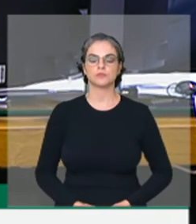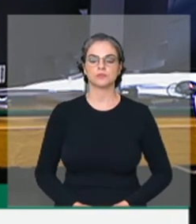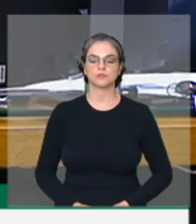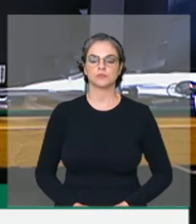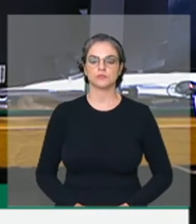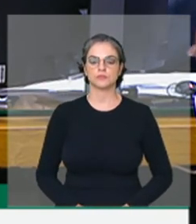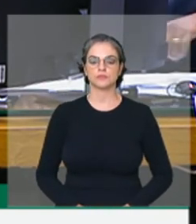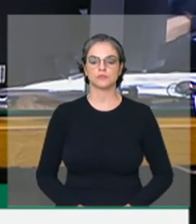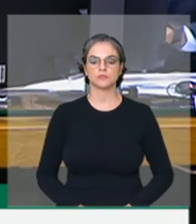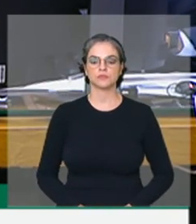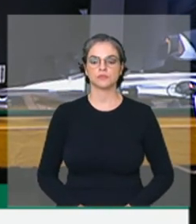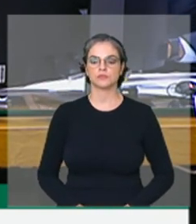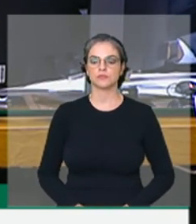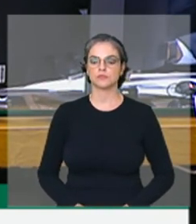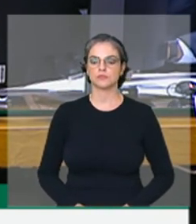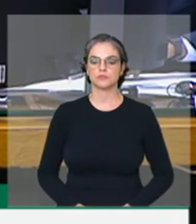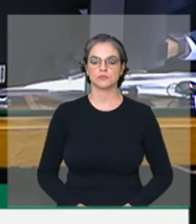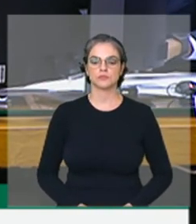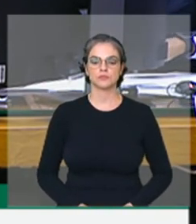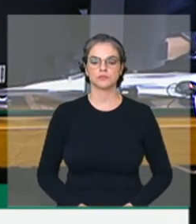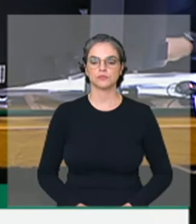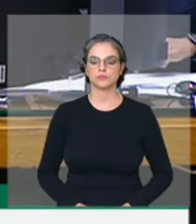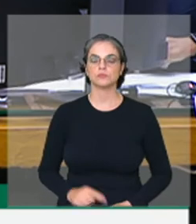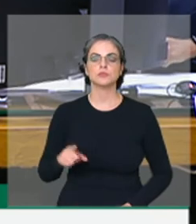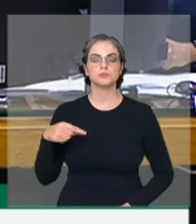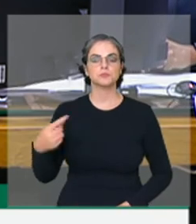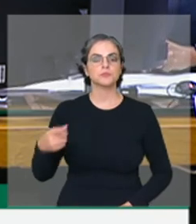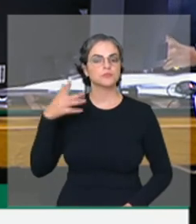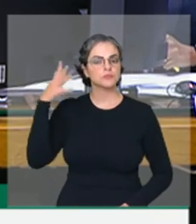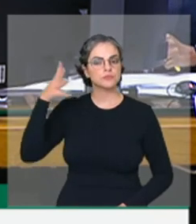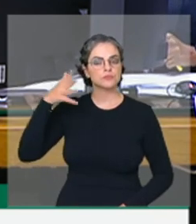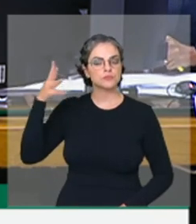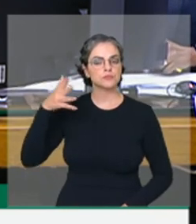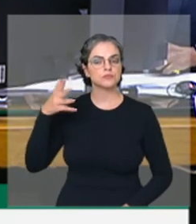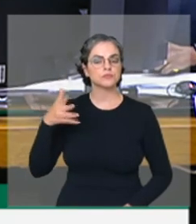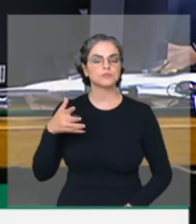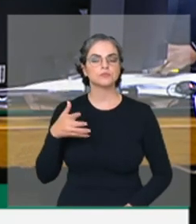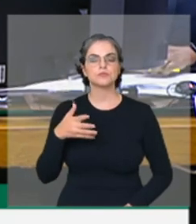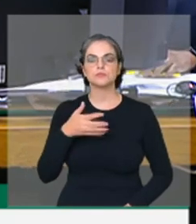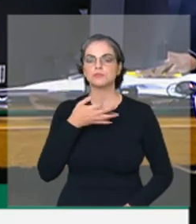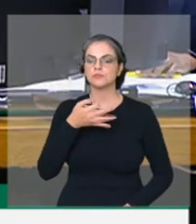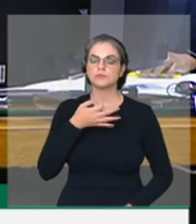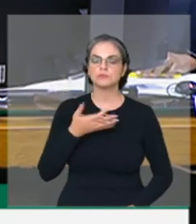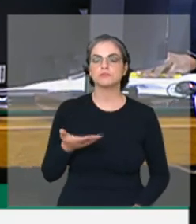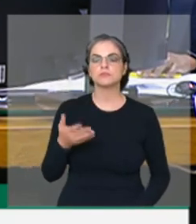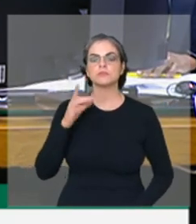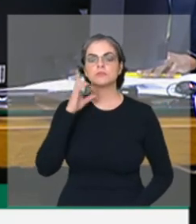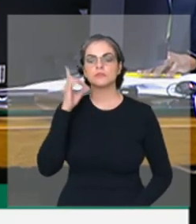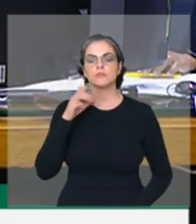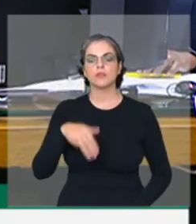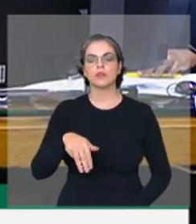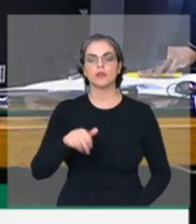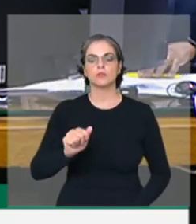Seguimos com a lista de inscritos. Próximo a falar, pela oposição, o deputado Marcelo Freixo.